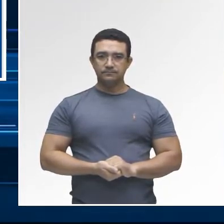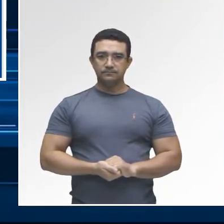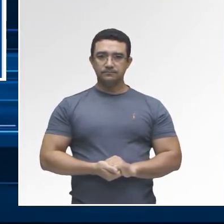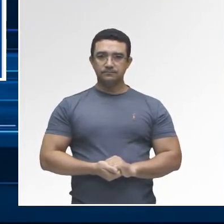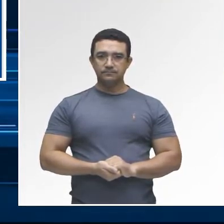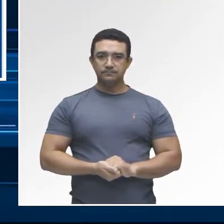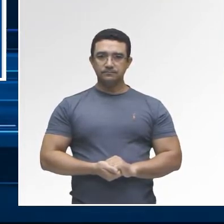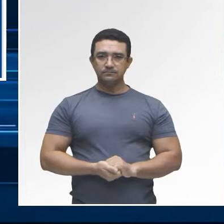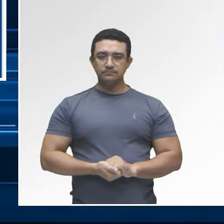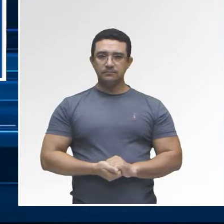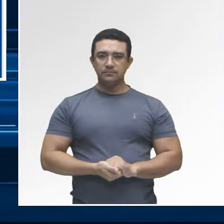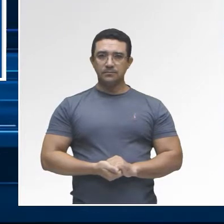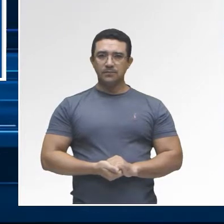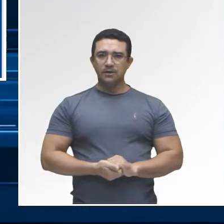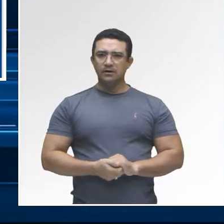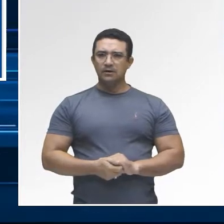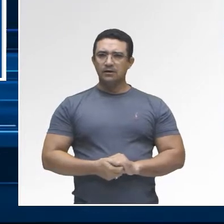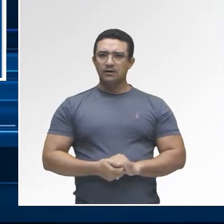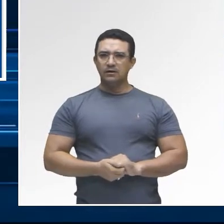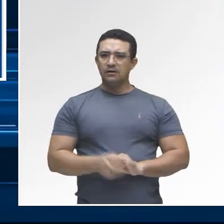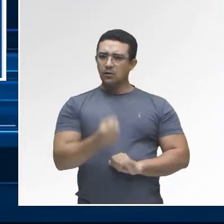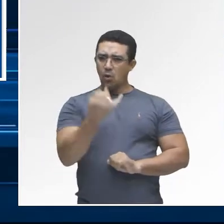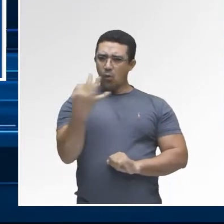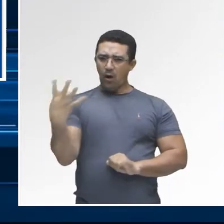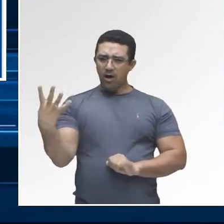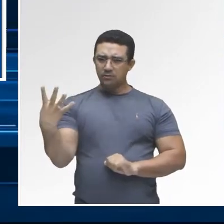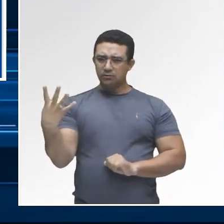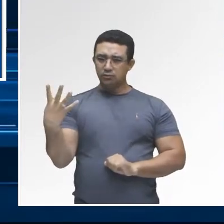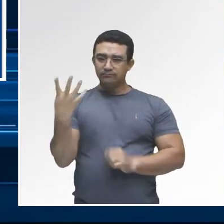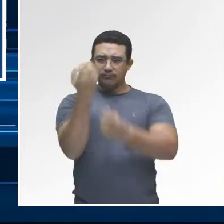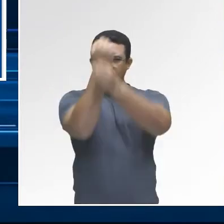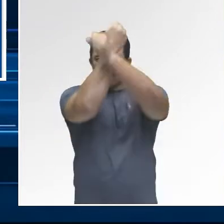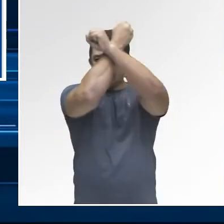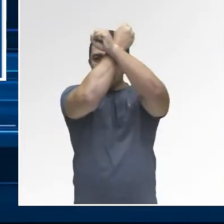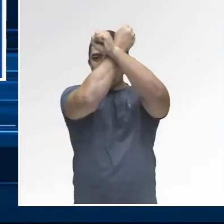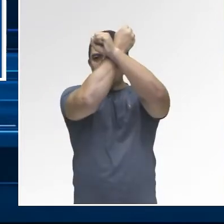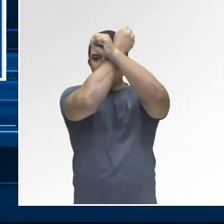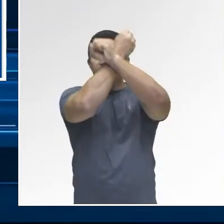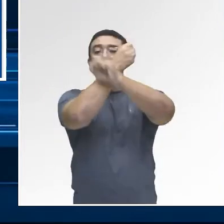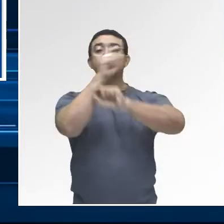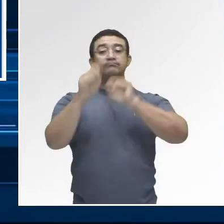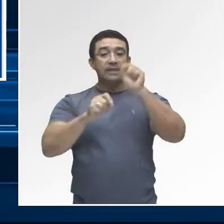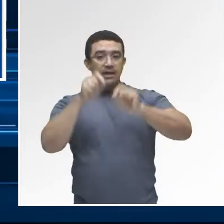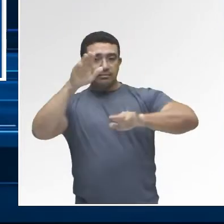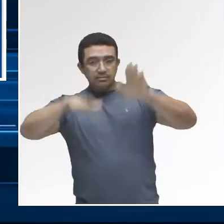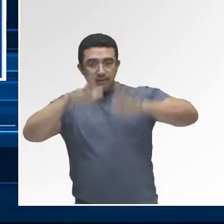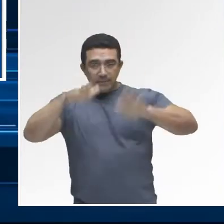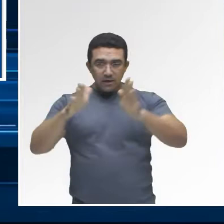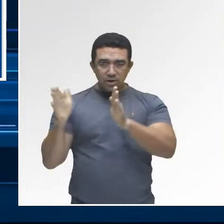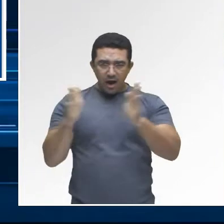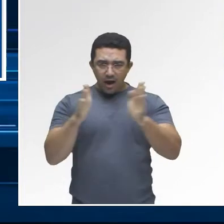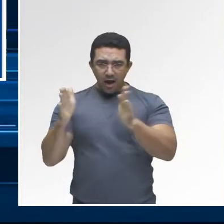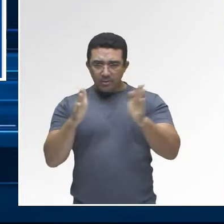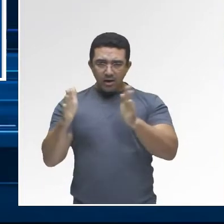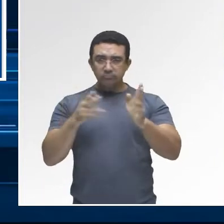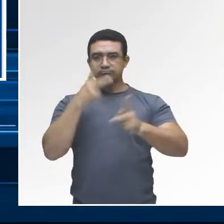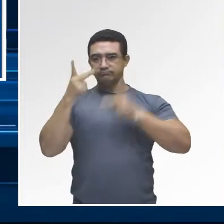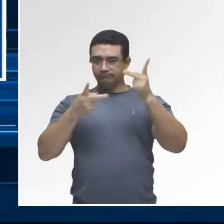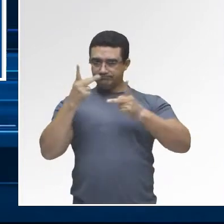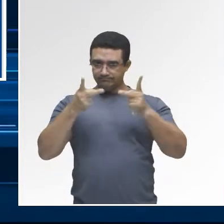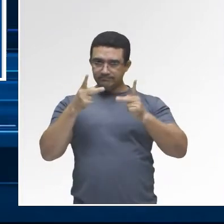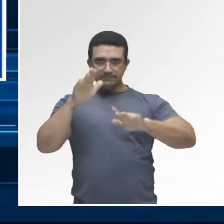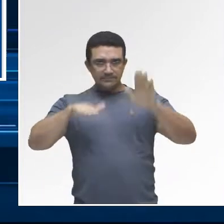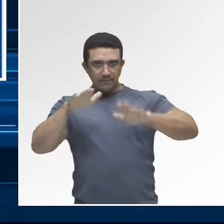A quantidade de escravos aqui vai aumentar de acordo com a época que a gente vai estar falando, tá?